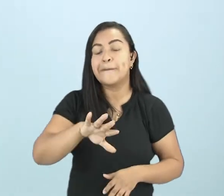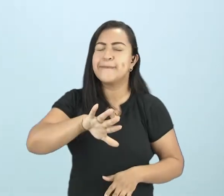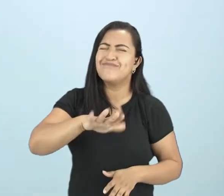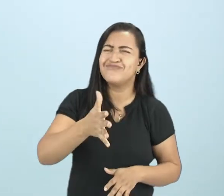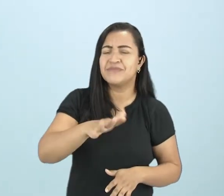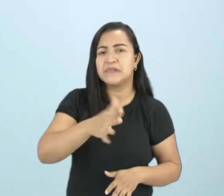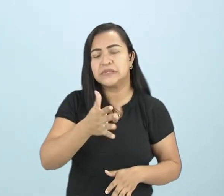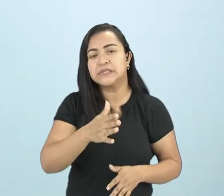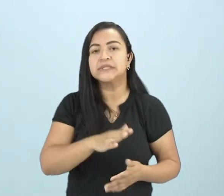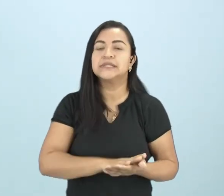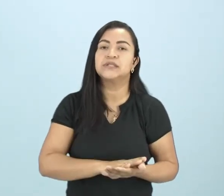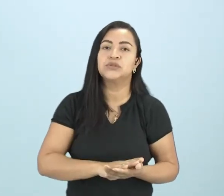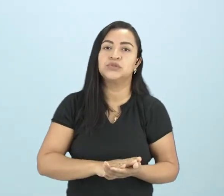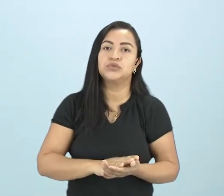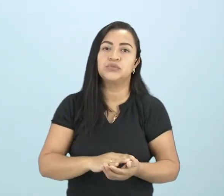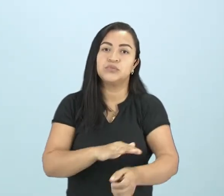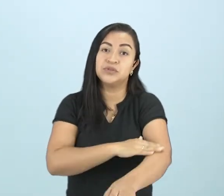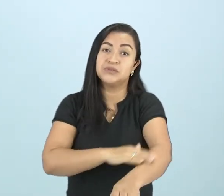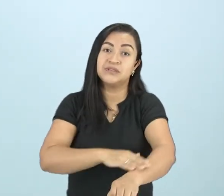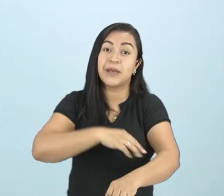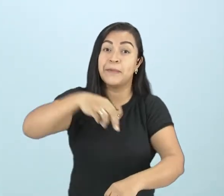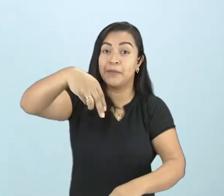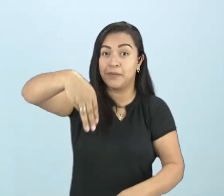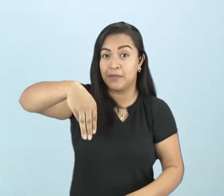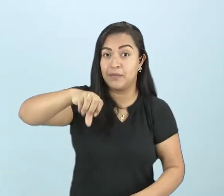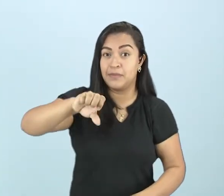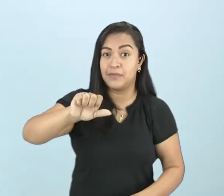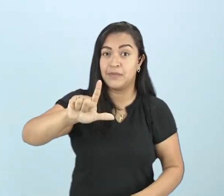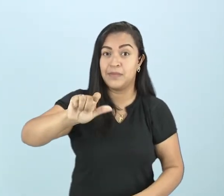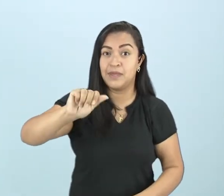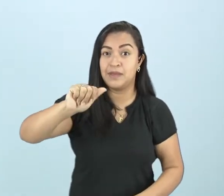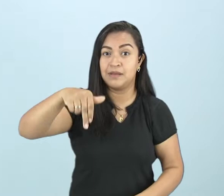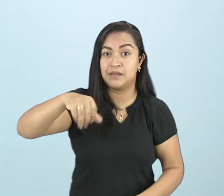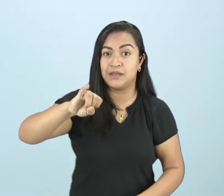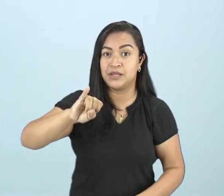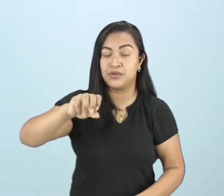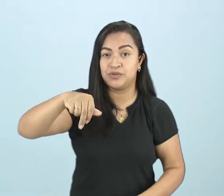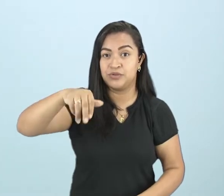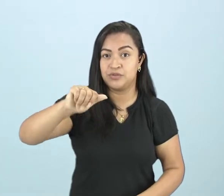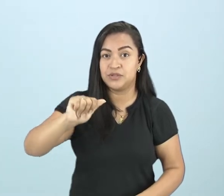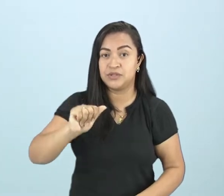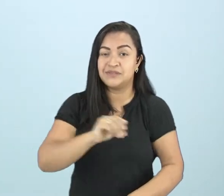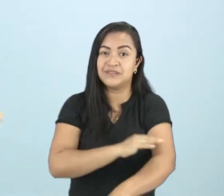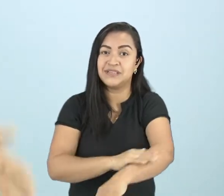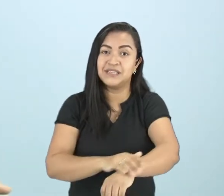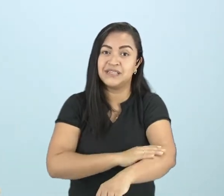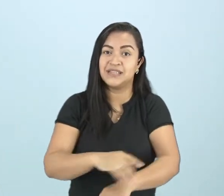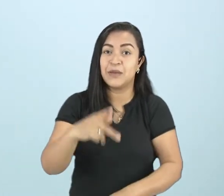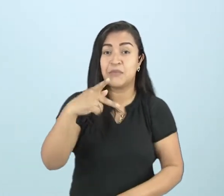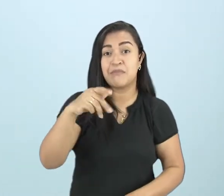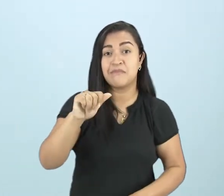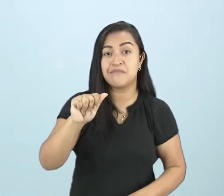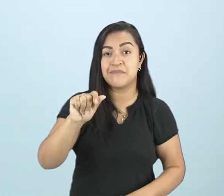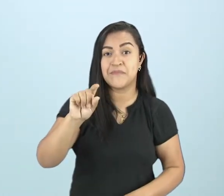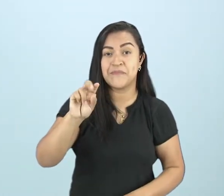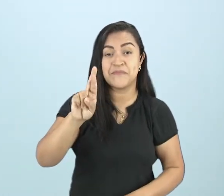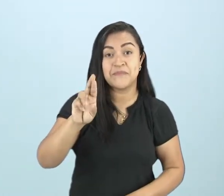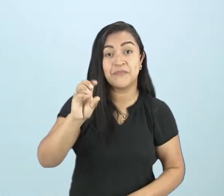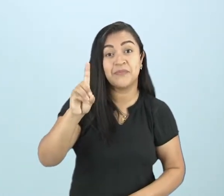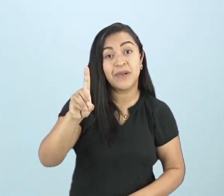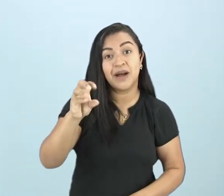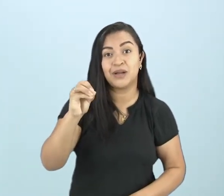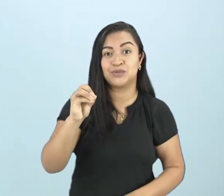concentração desses alelos que determinam a síntese da melanina, eu vou ter um indivíduo da cor parda, Pardo claro, pardo médio, pardo